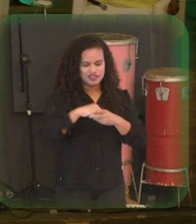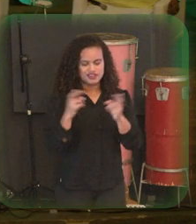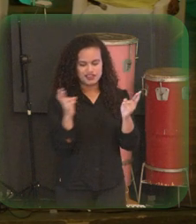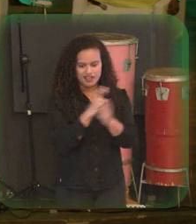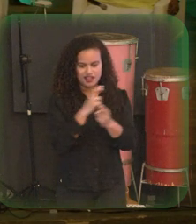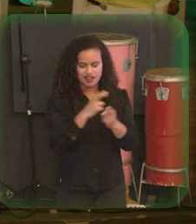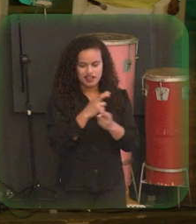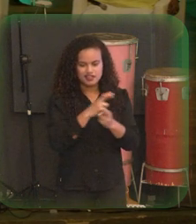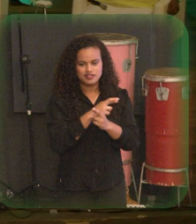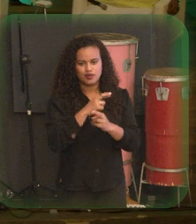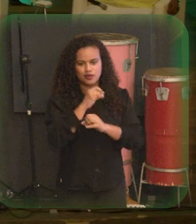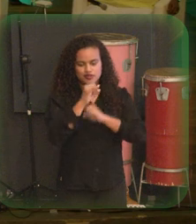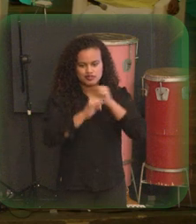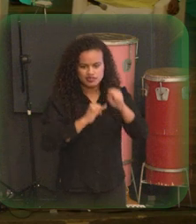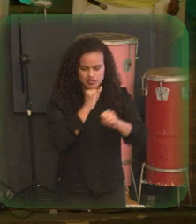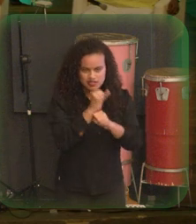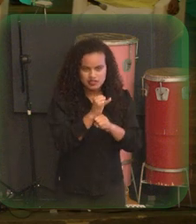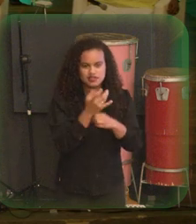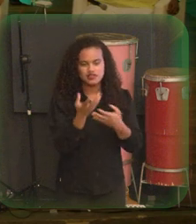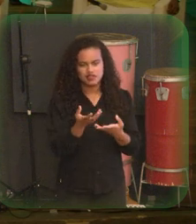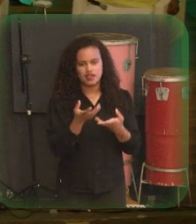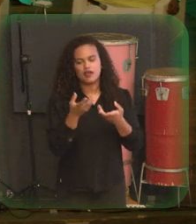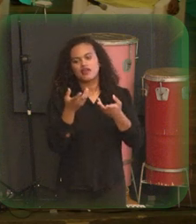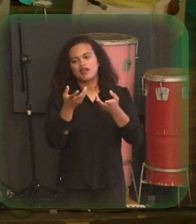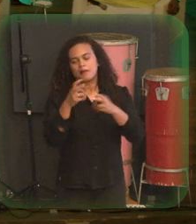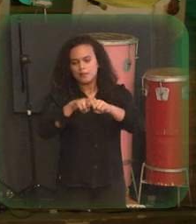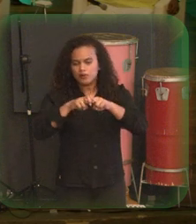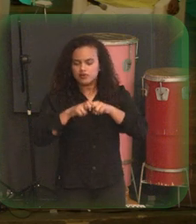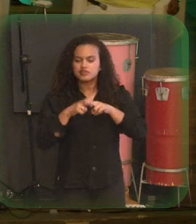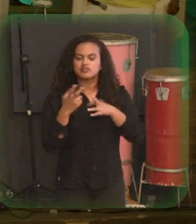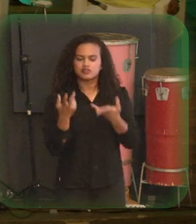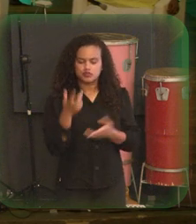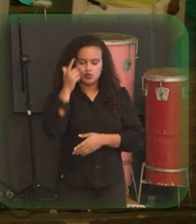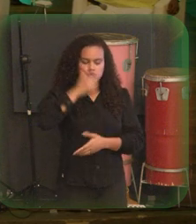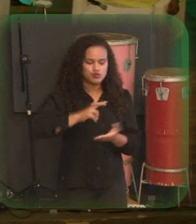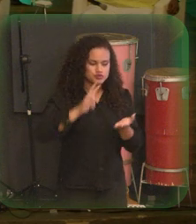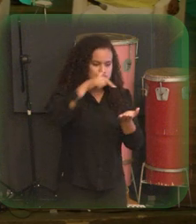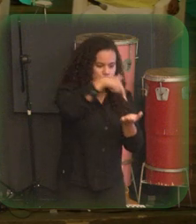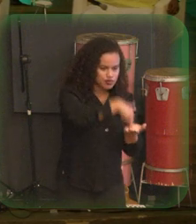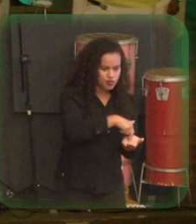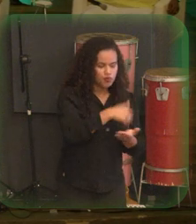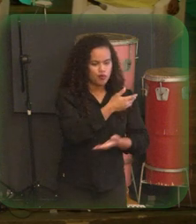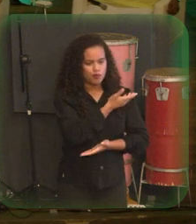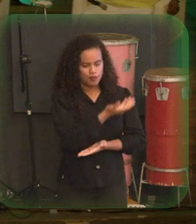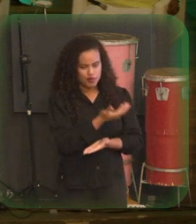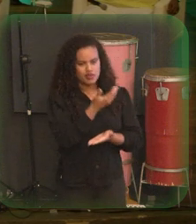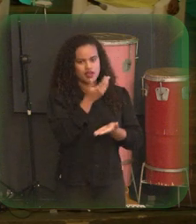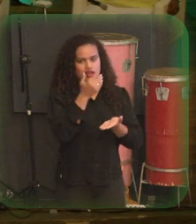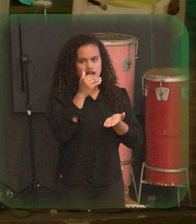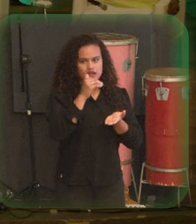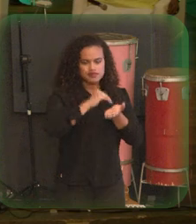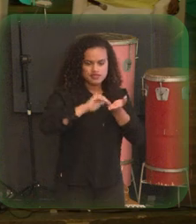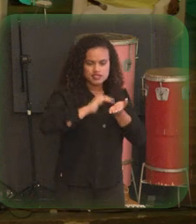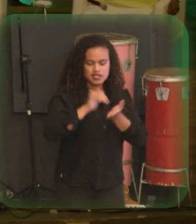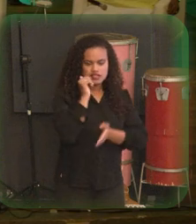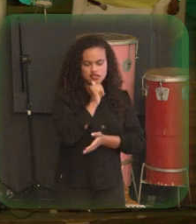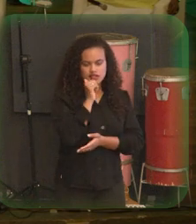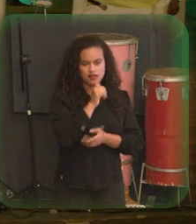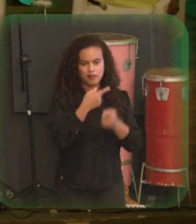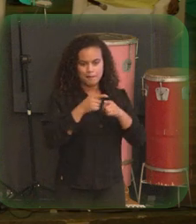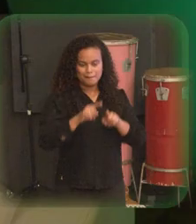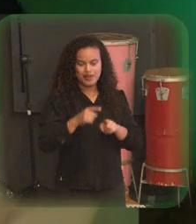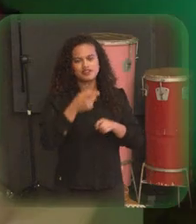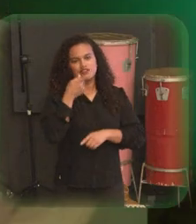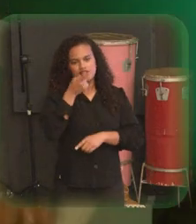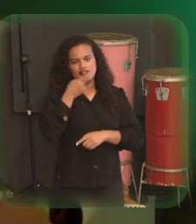e foi assim que eu vim para o governo como secretária executiva de Relações Internacionais, antes de assumir como secretária da Mulher. Mas falo, claro, de